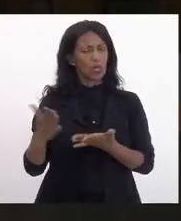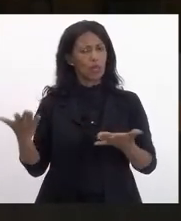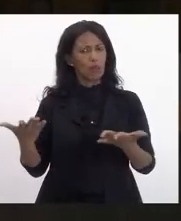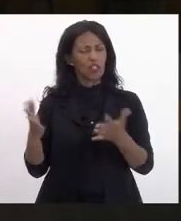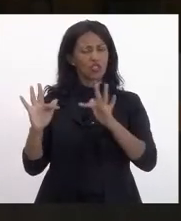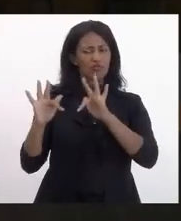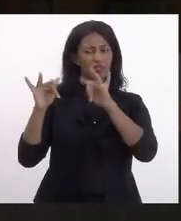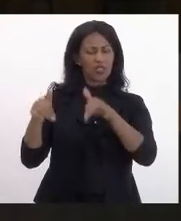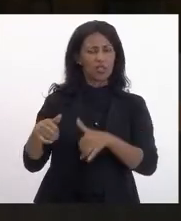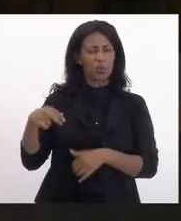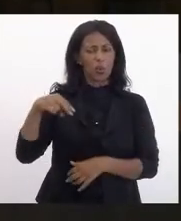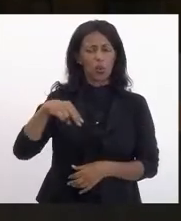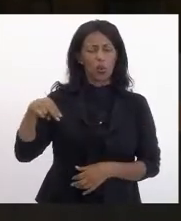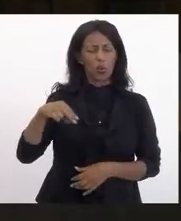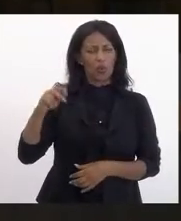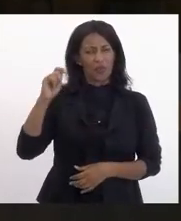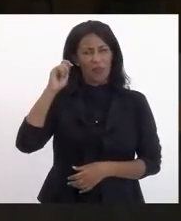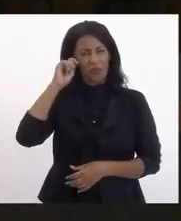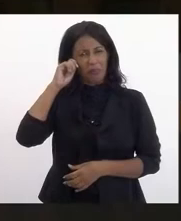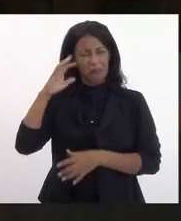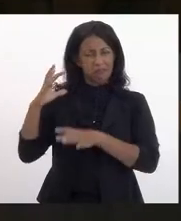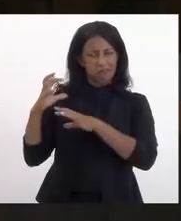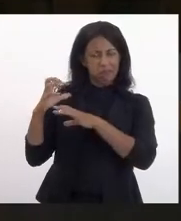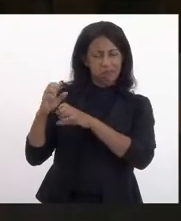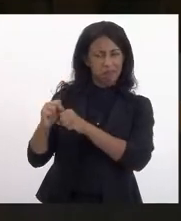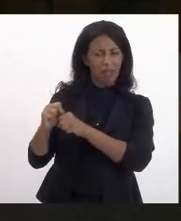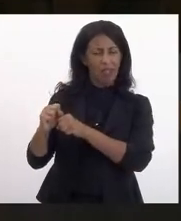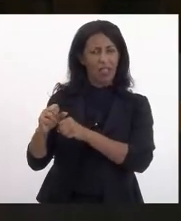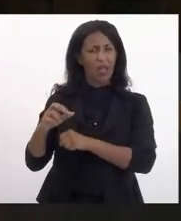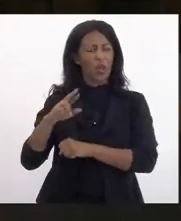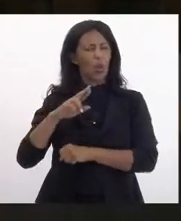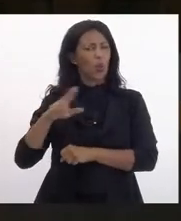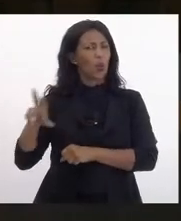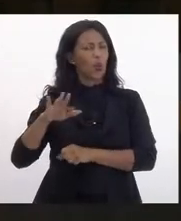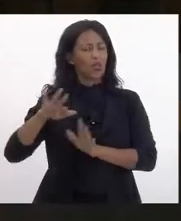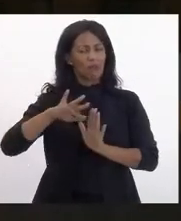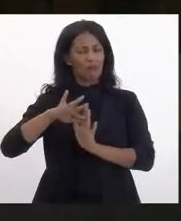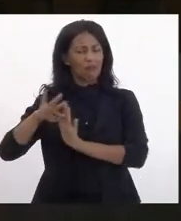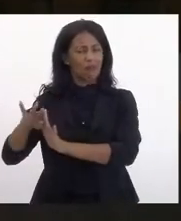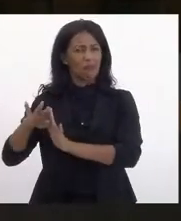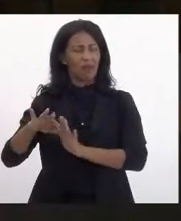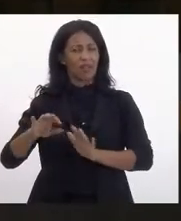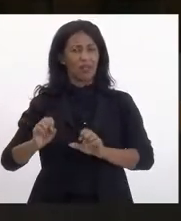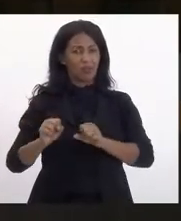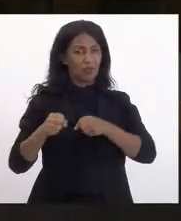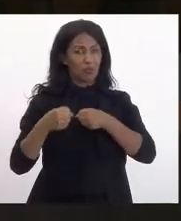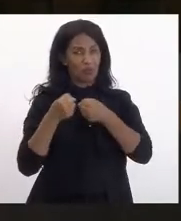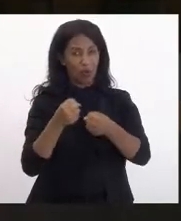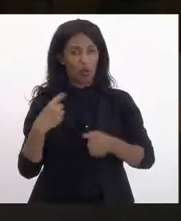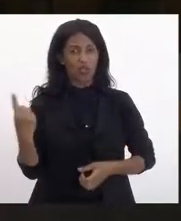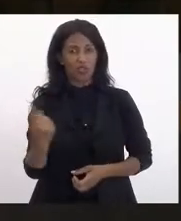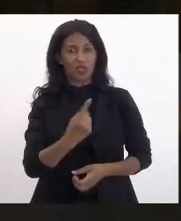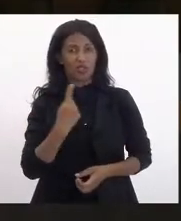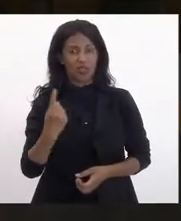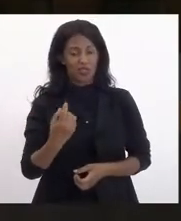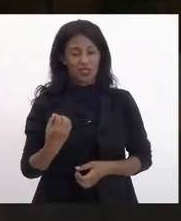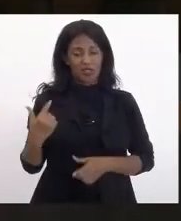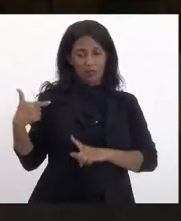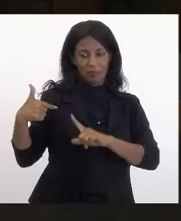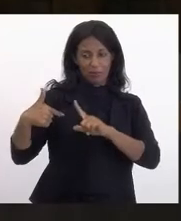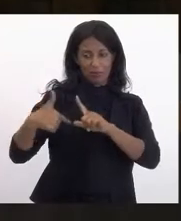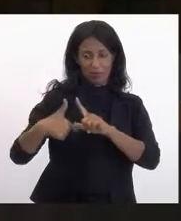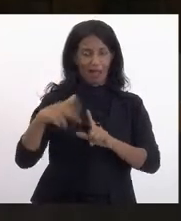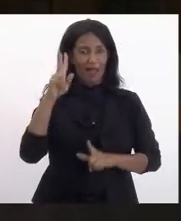Novembro Negro, né? E o que não mais negro e tão forte nas nossas raízes ancestrais